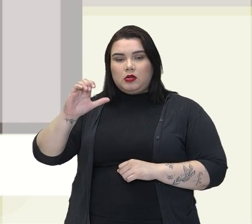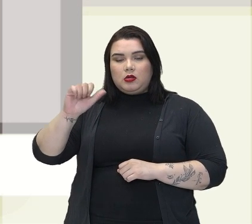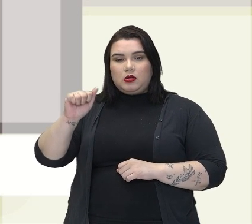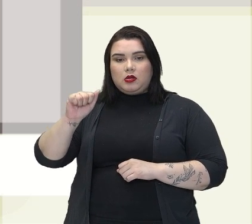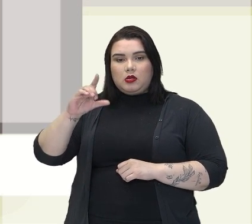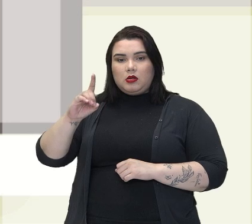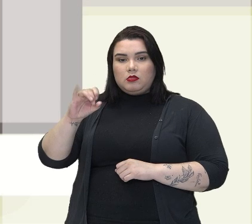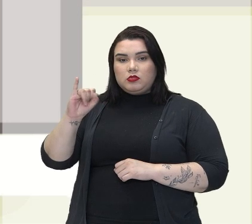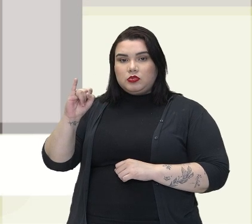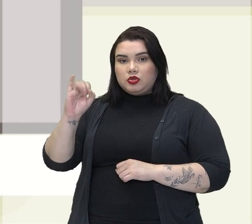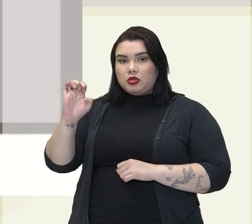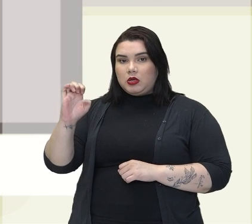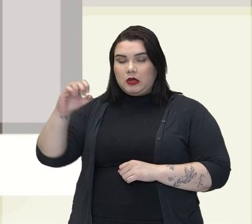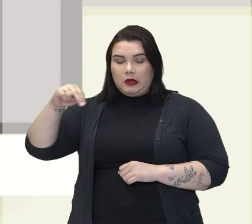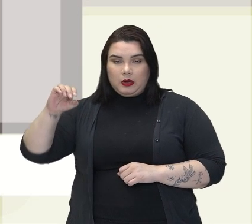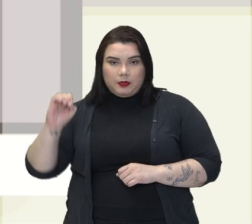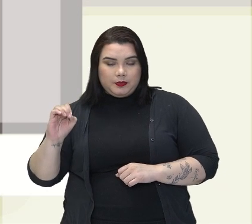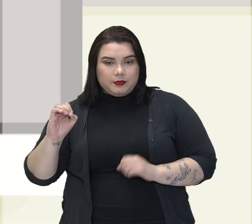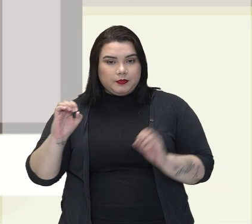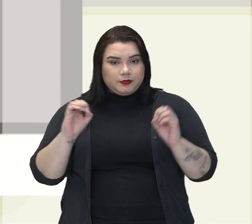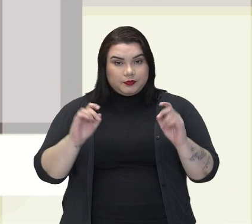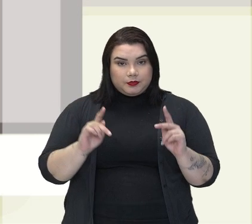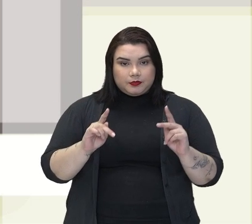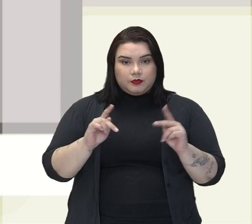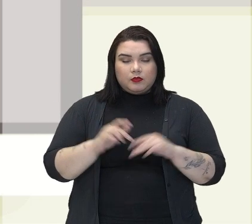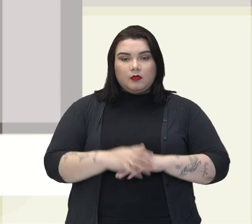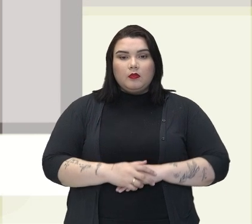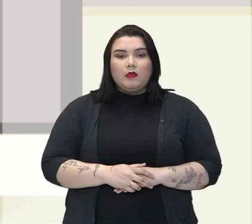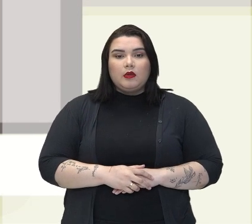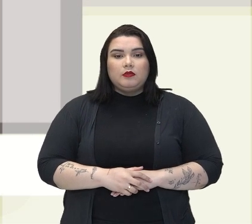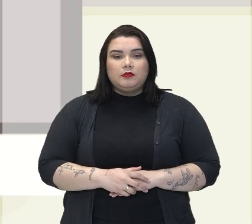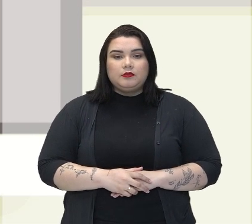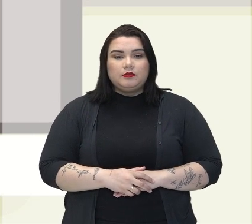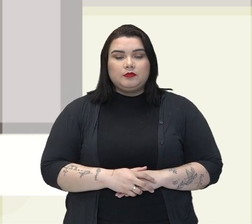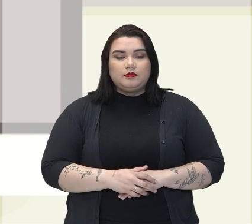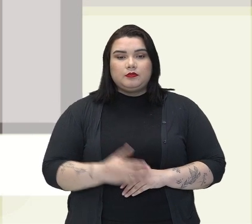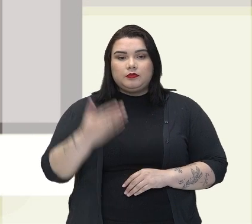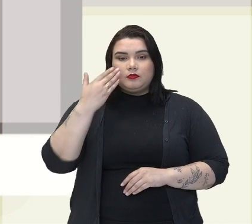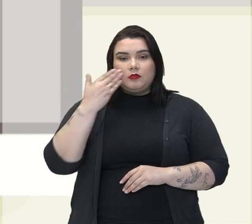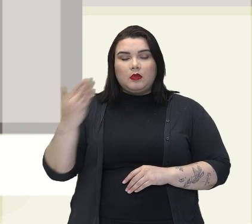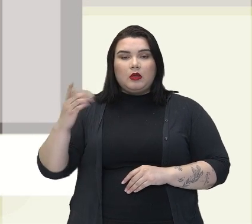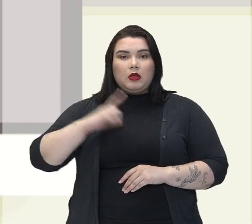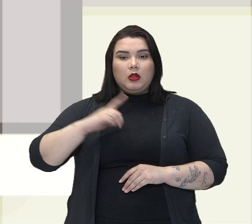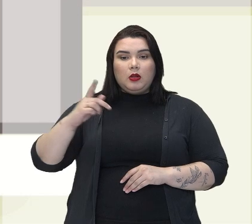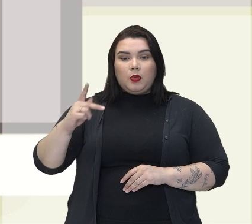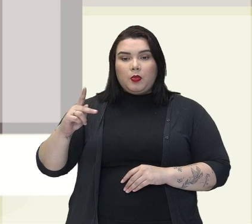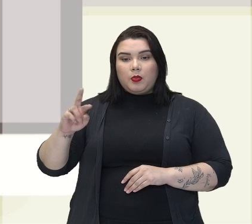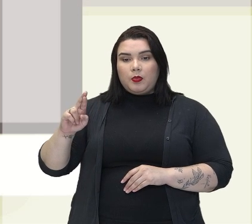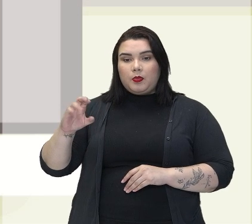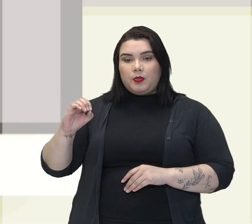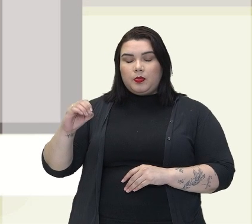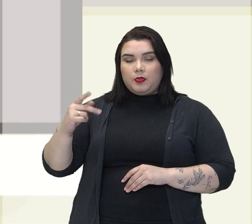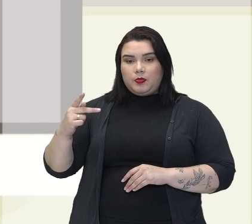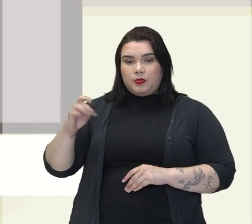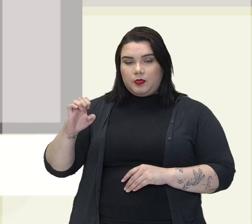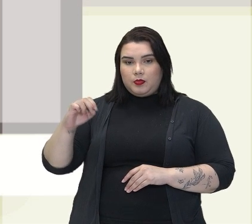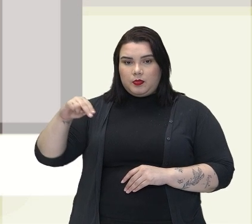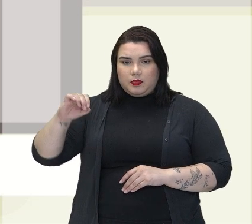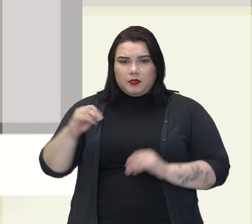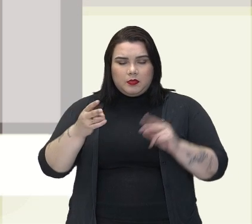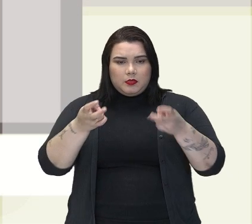alcadieno, né? Tá bom? Então, nós temos aqui, olha, o propeno, né? Observe que